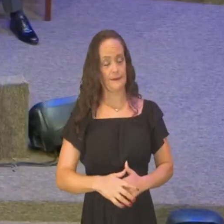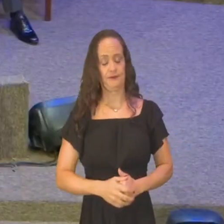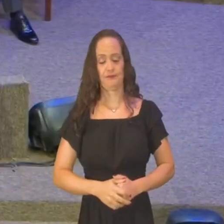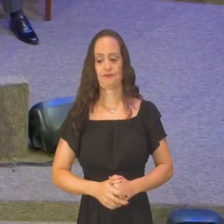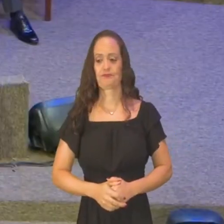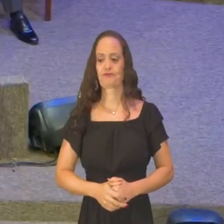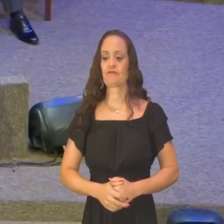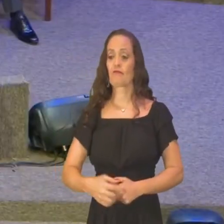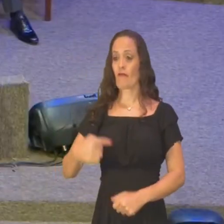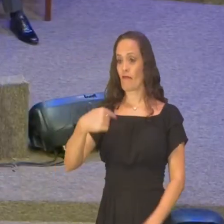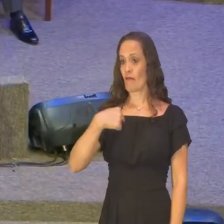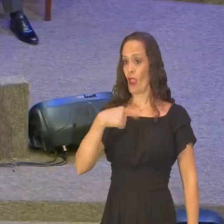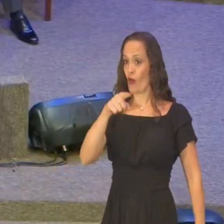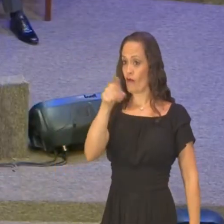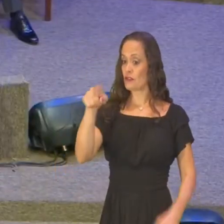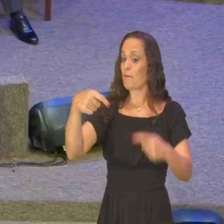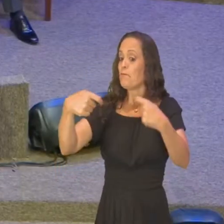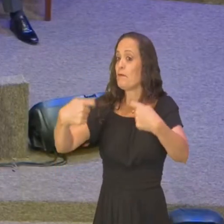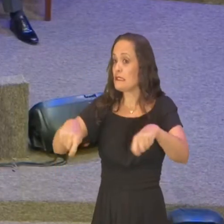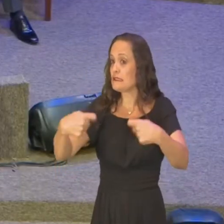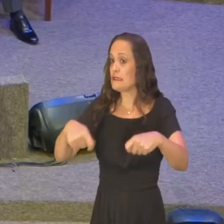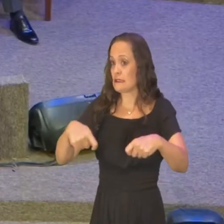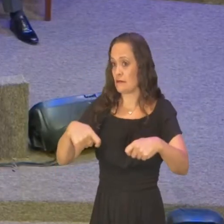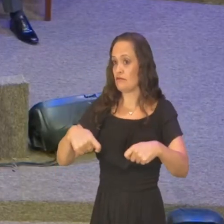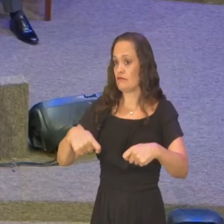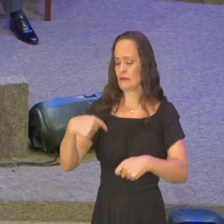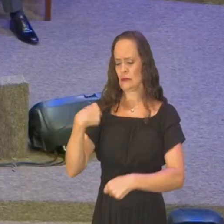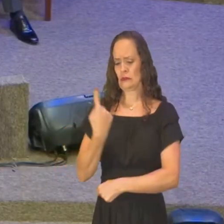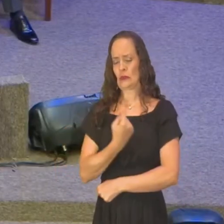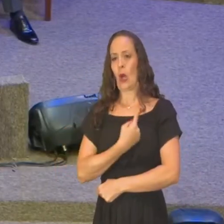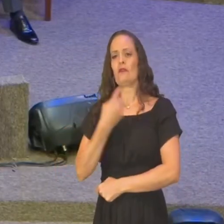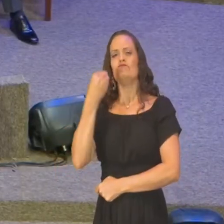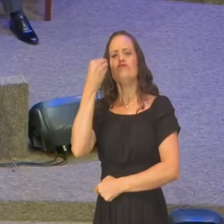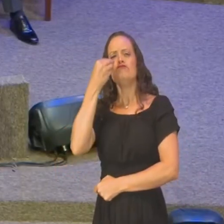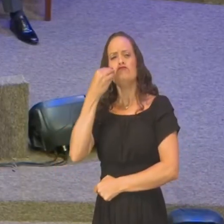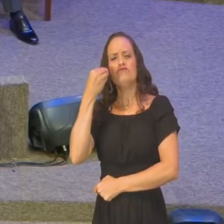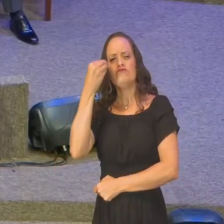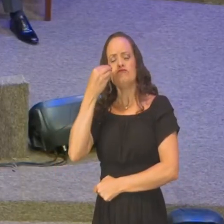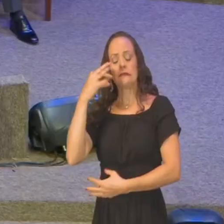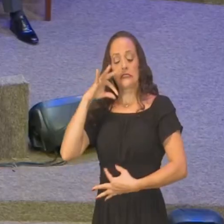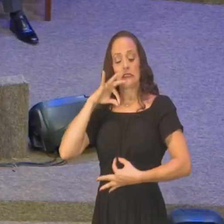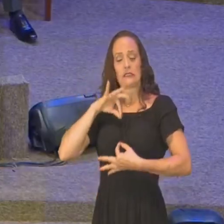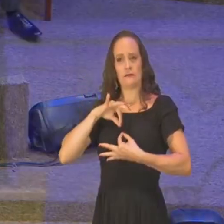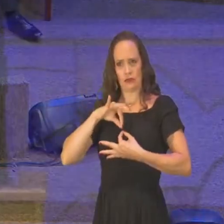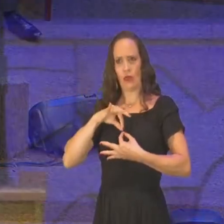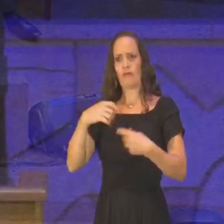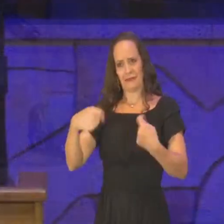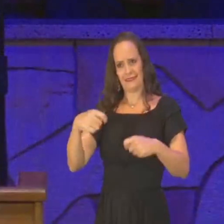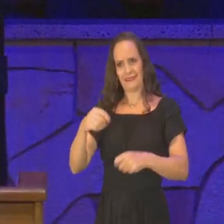Eu e você necessitamos e desejamos ter as nossas experiências espirituais, não é verdade?